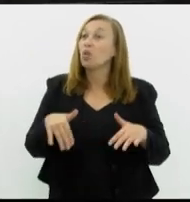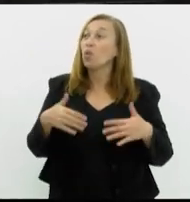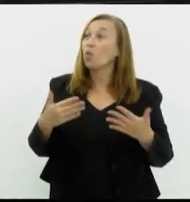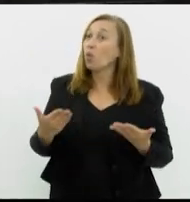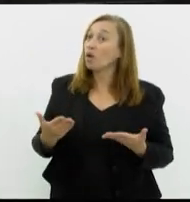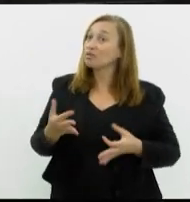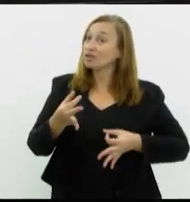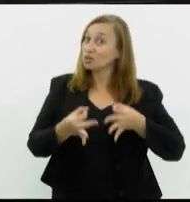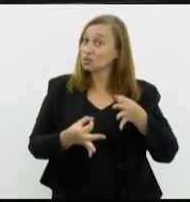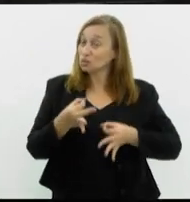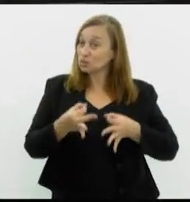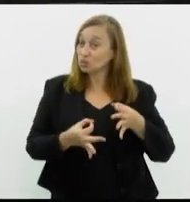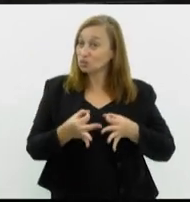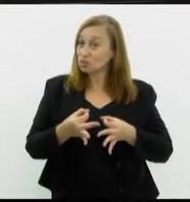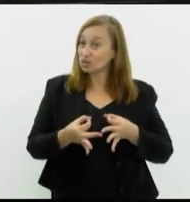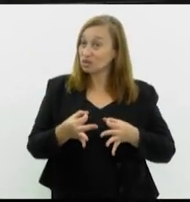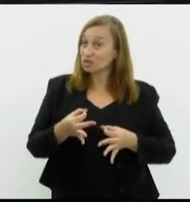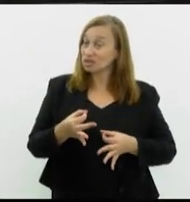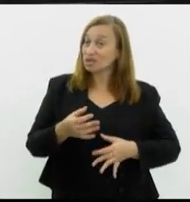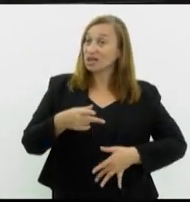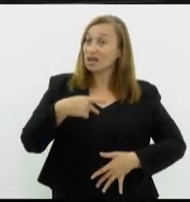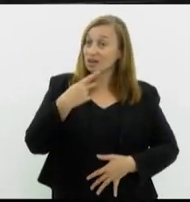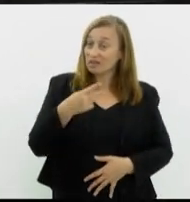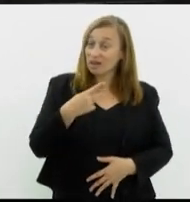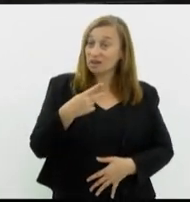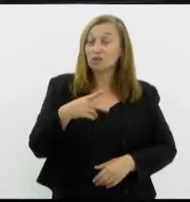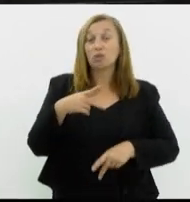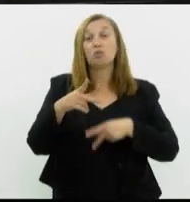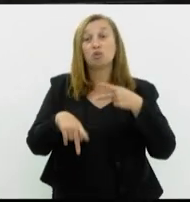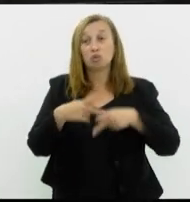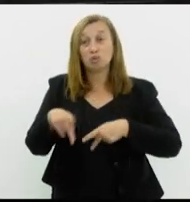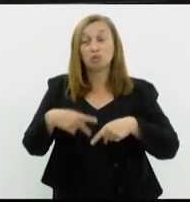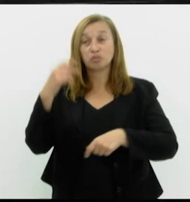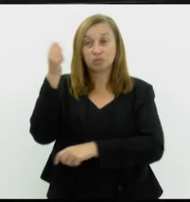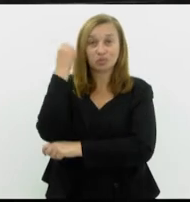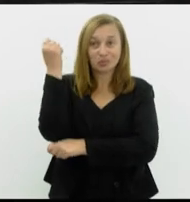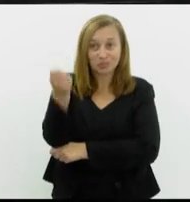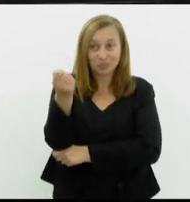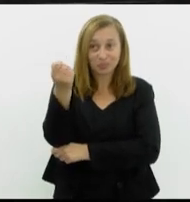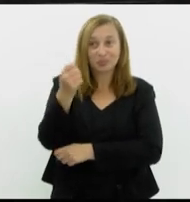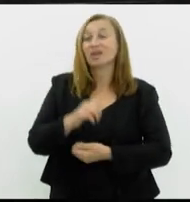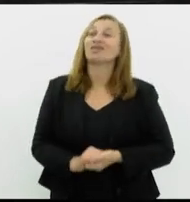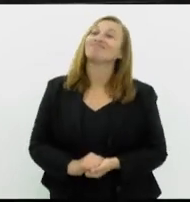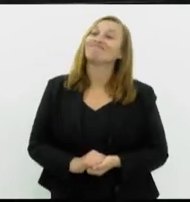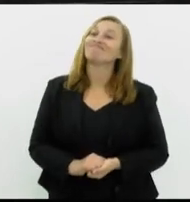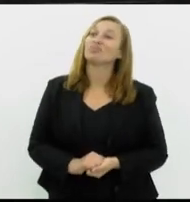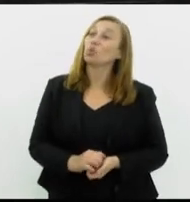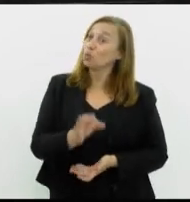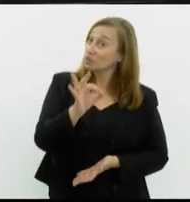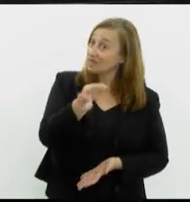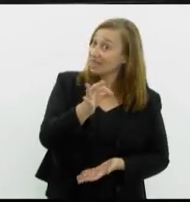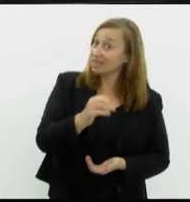justa e correta para o povo do Rio Grande do Sul seria